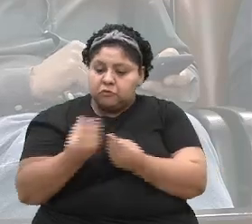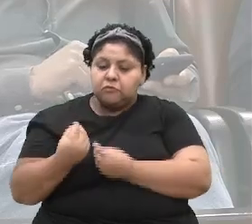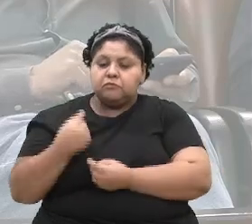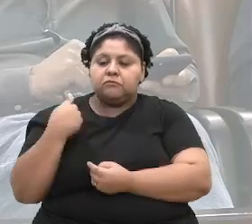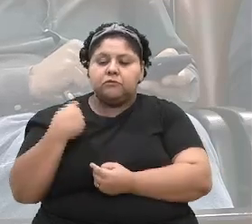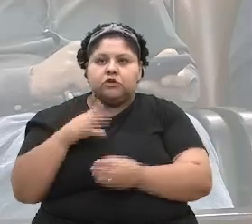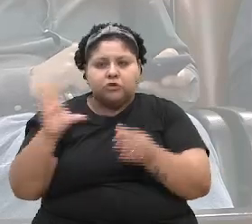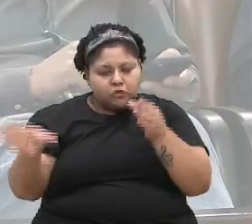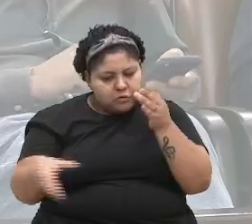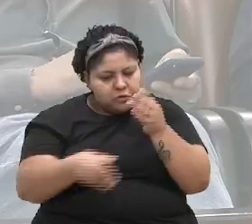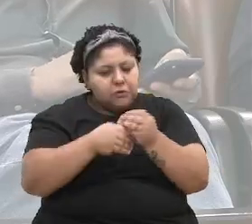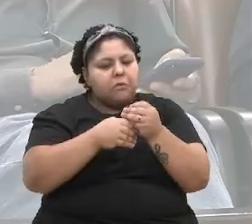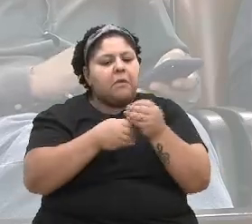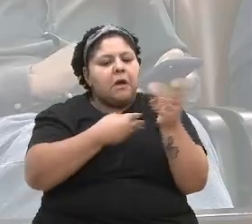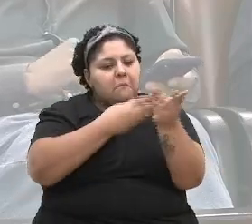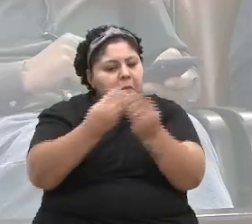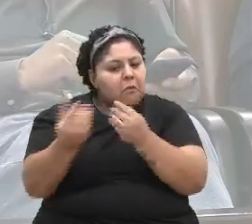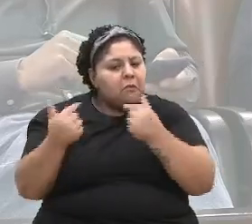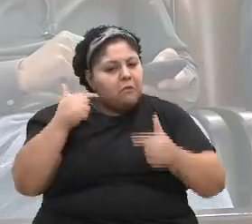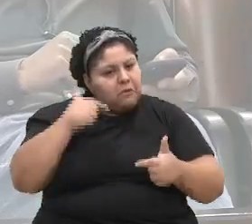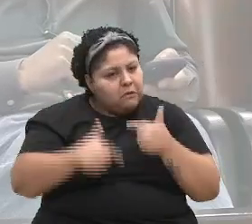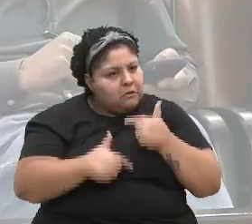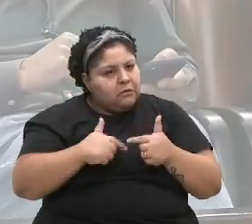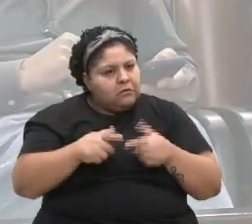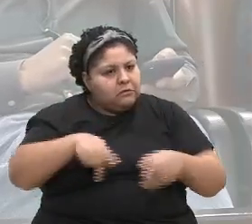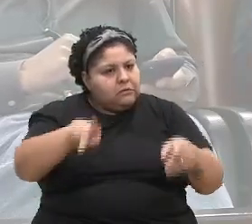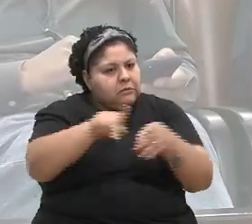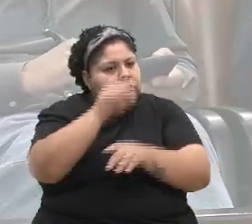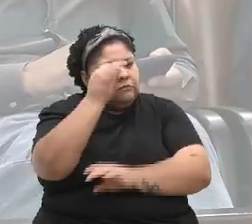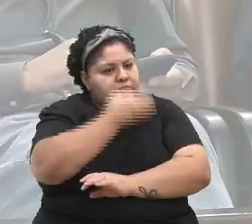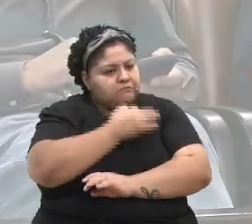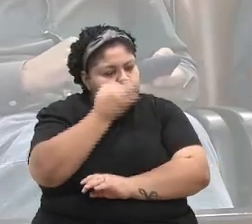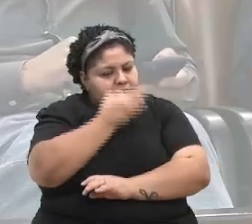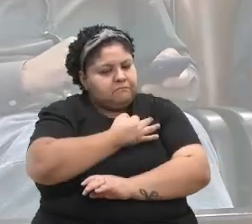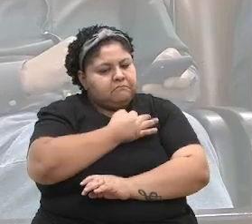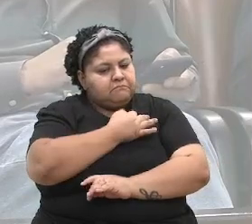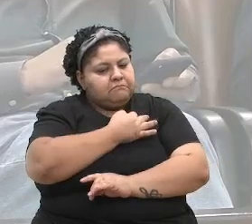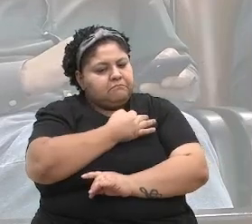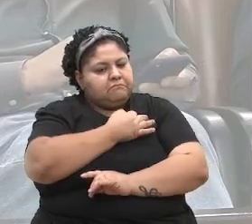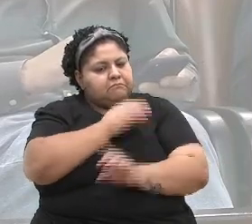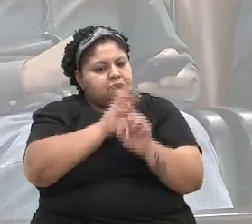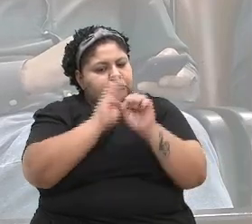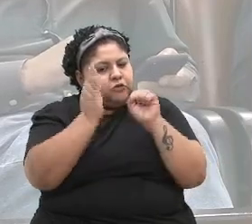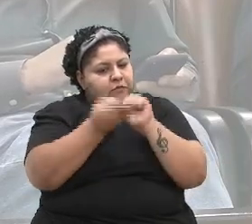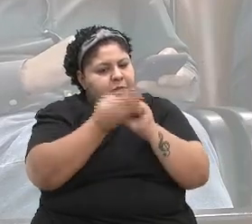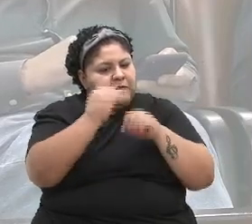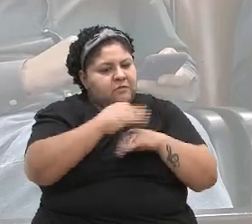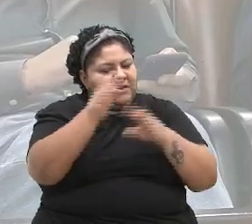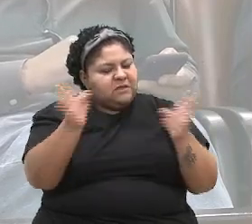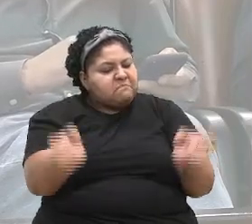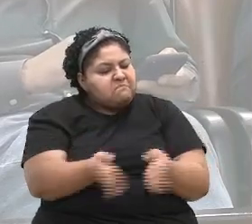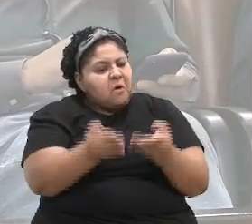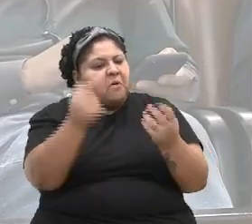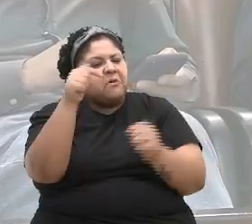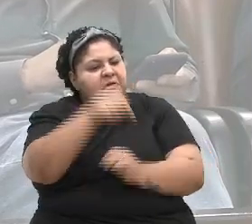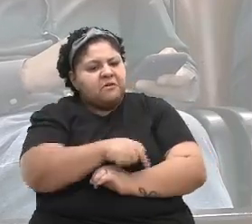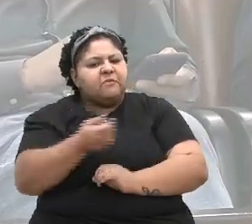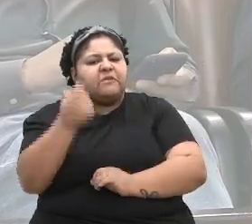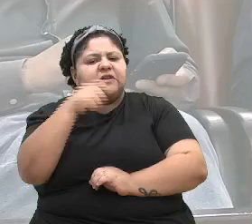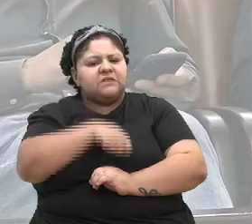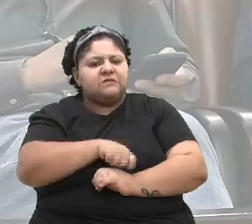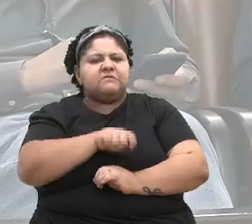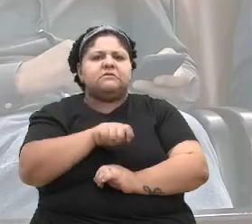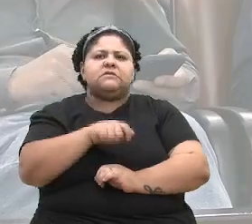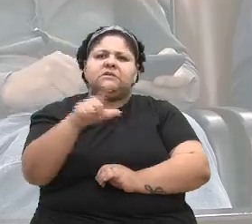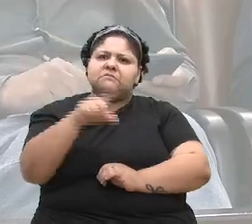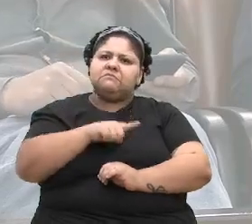somar muito junto, trabalhando aí pelo povo de Caxias do Sul, os mais carentes, os bairros de Caxias do Sul estão precisando do senhor. E eu